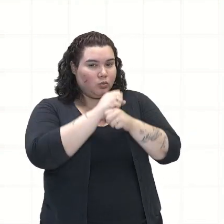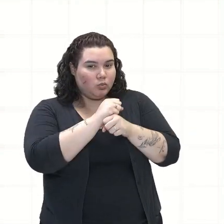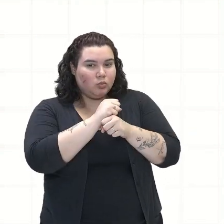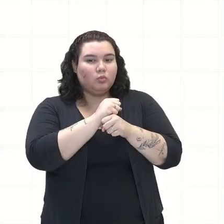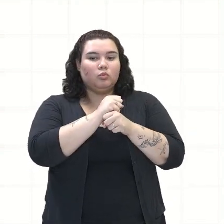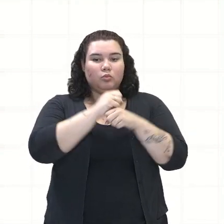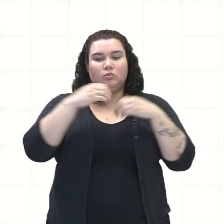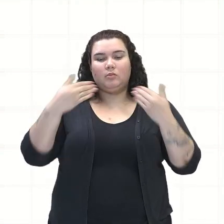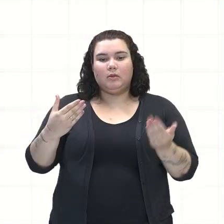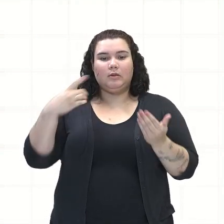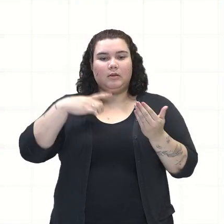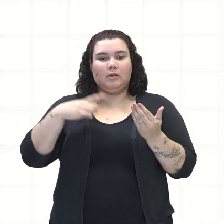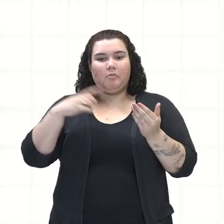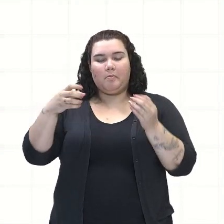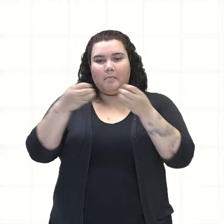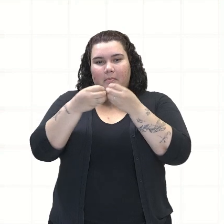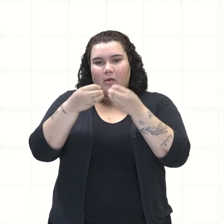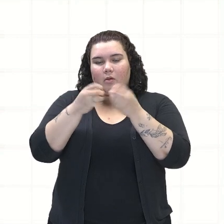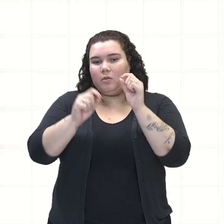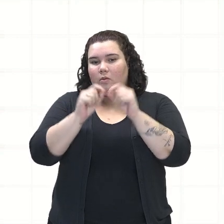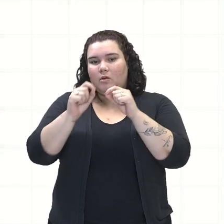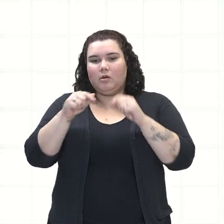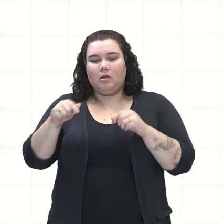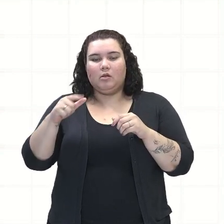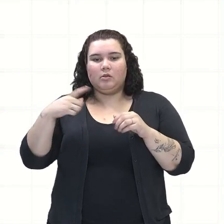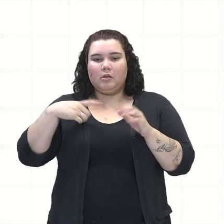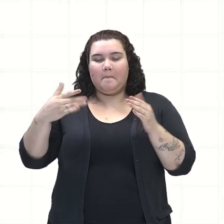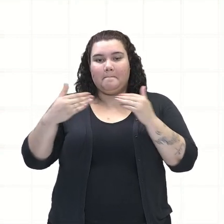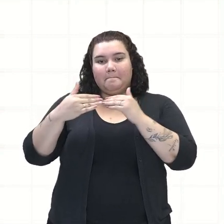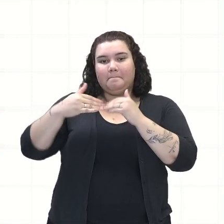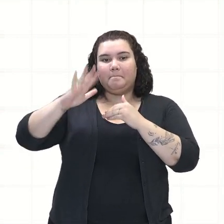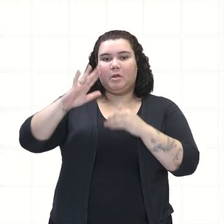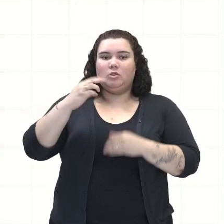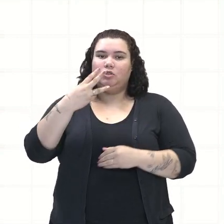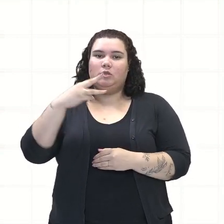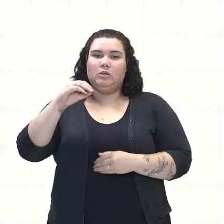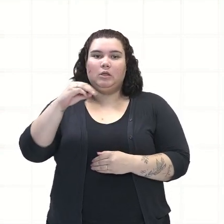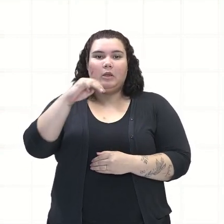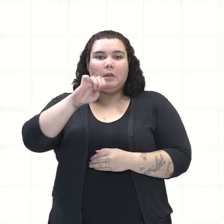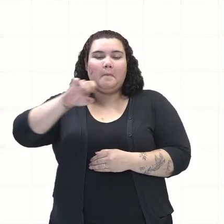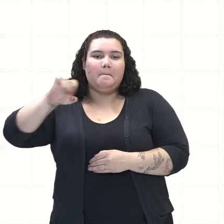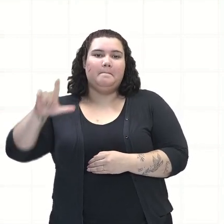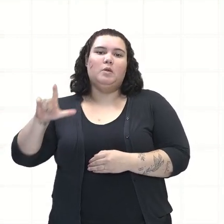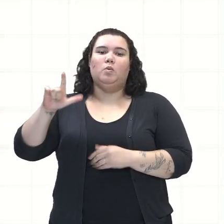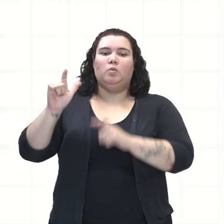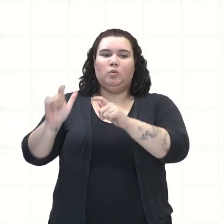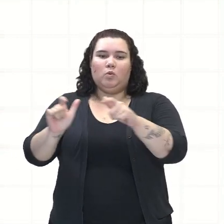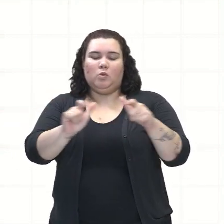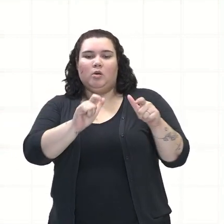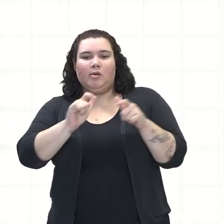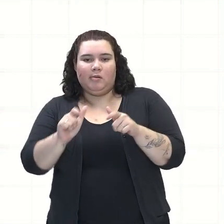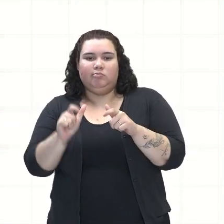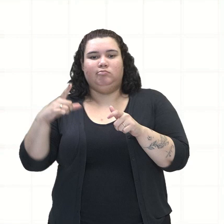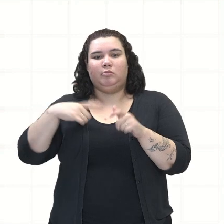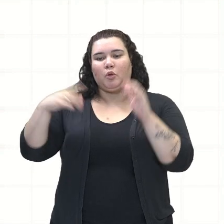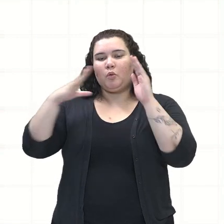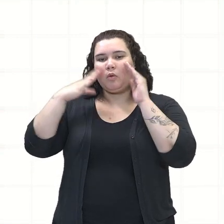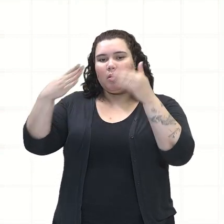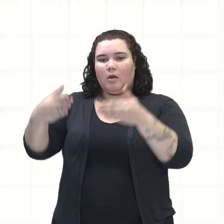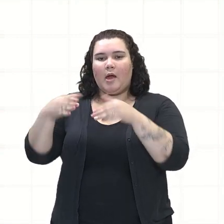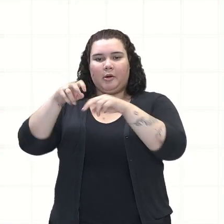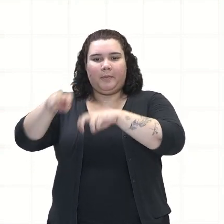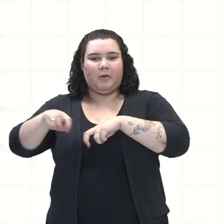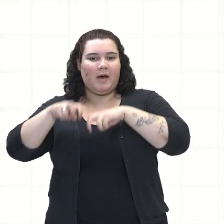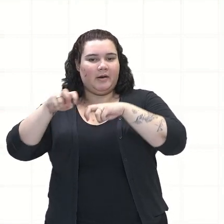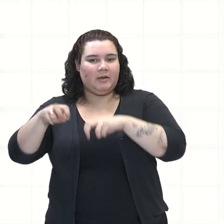Brasil, a gente tem acima de 30.000 estabelecimentos agropecuários. Então a gente observa que nós temos algumas regiões no Pará,